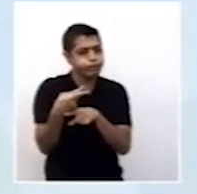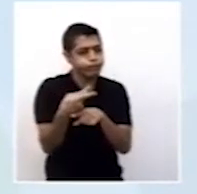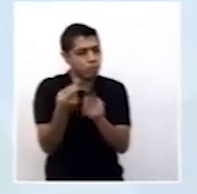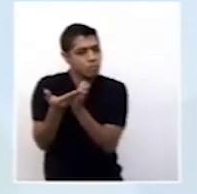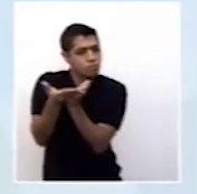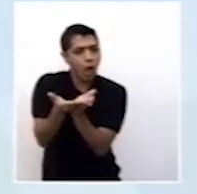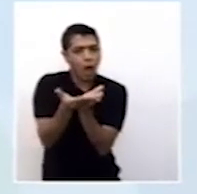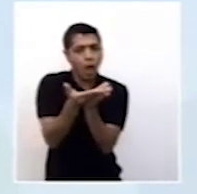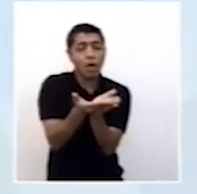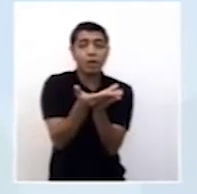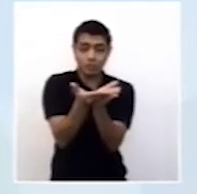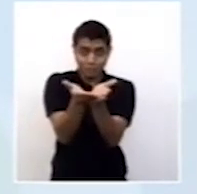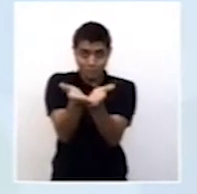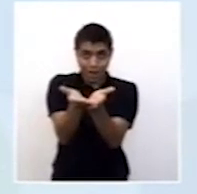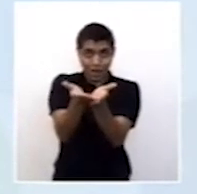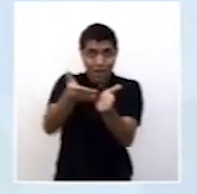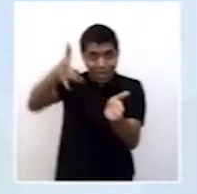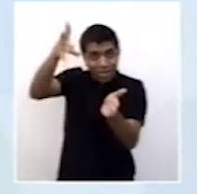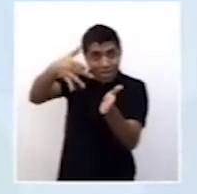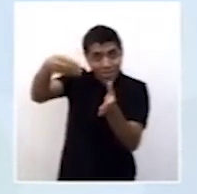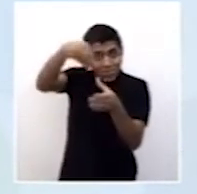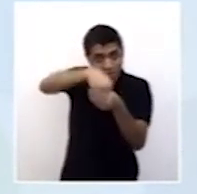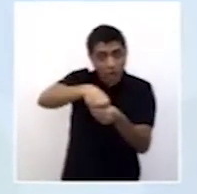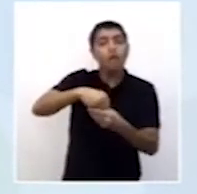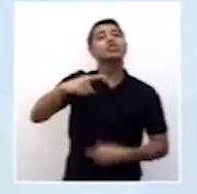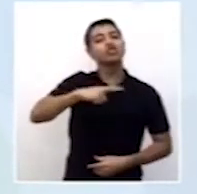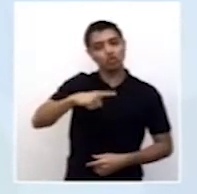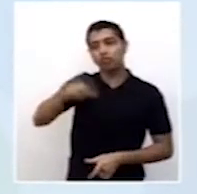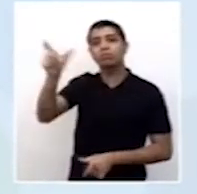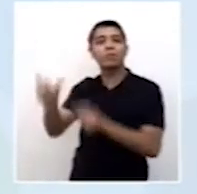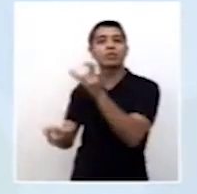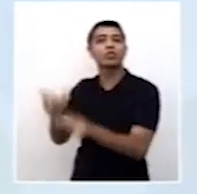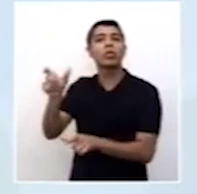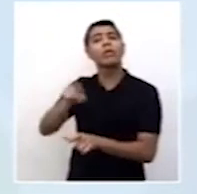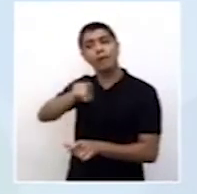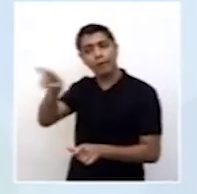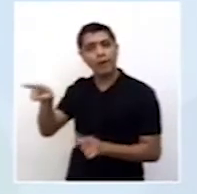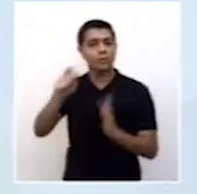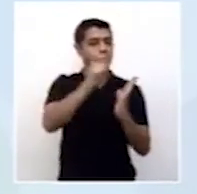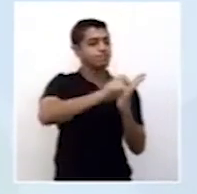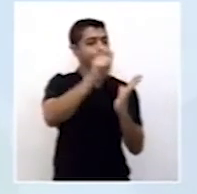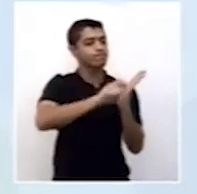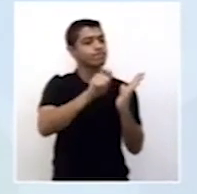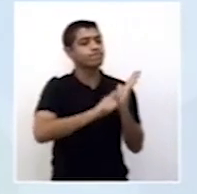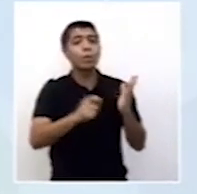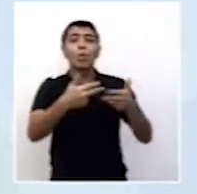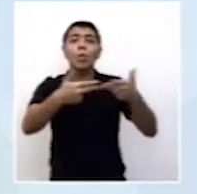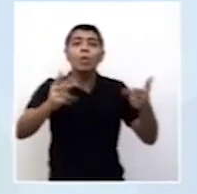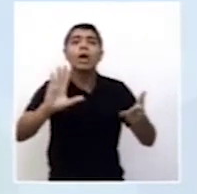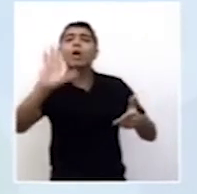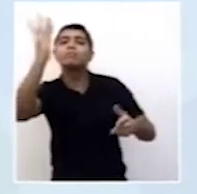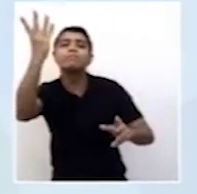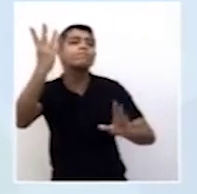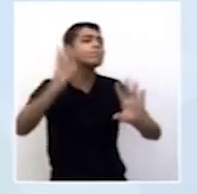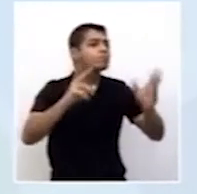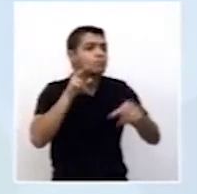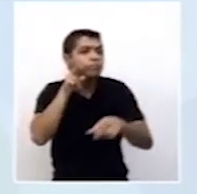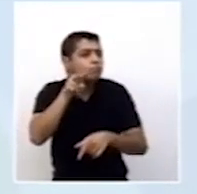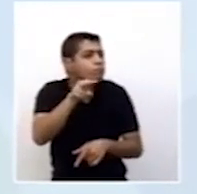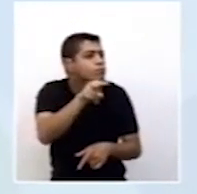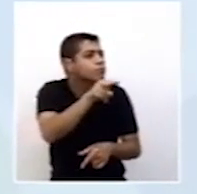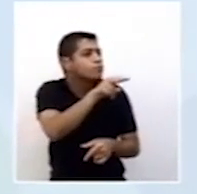viagem. Aquilo ali é uma crônica, é um tipo de crônica, né, igual as crônicas de Nárnia. É uma história que conta